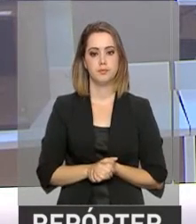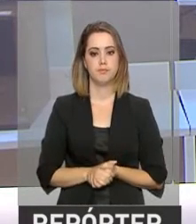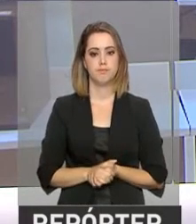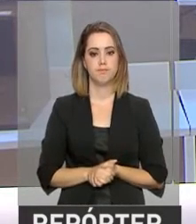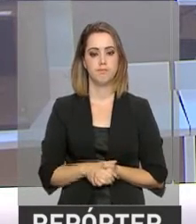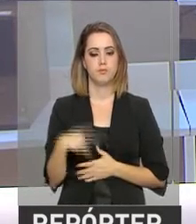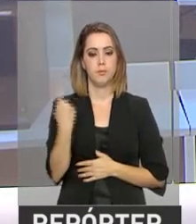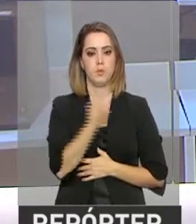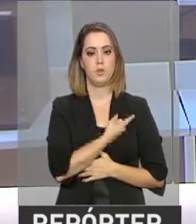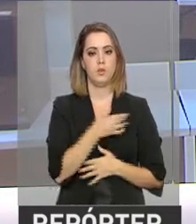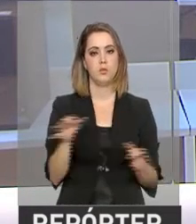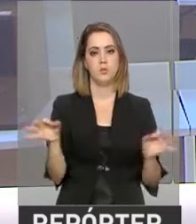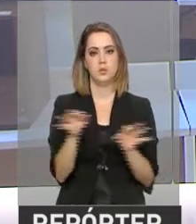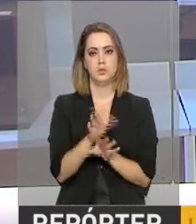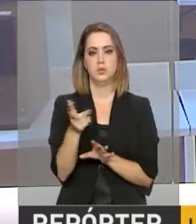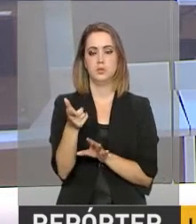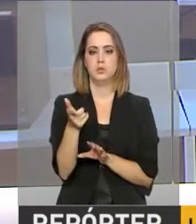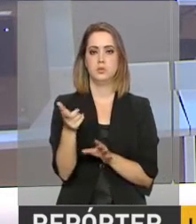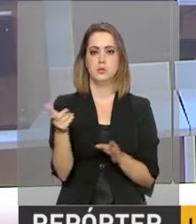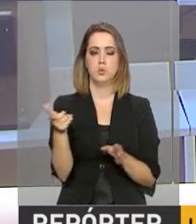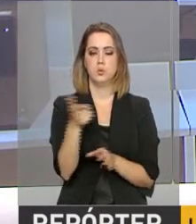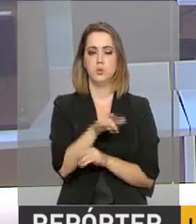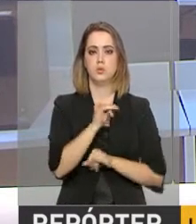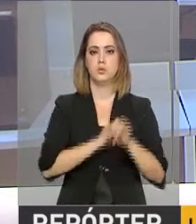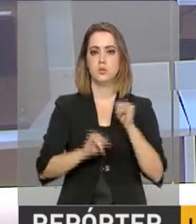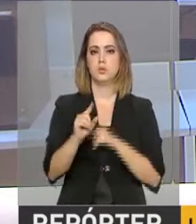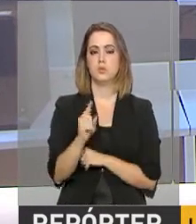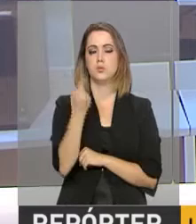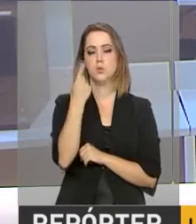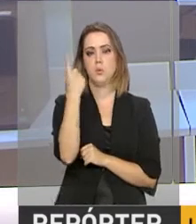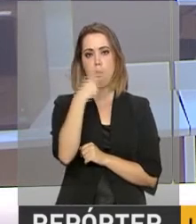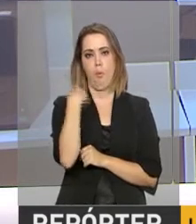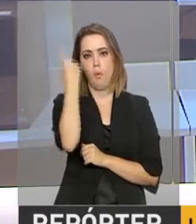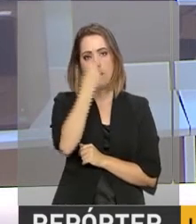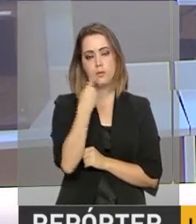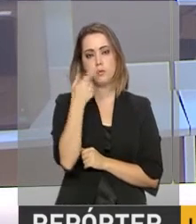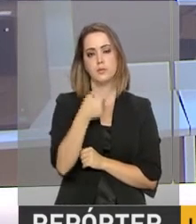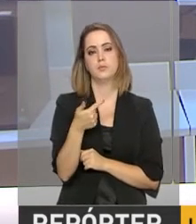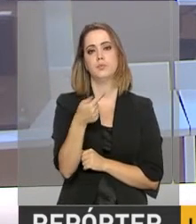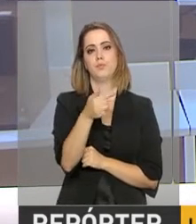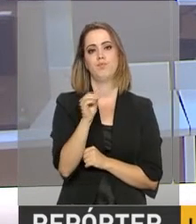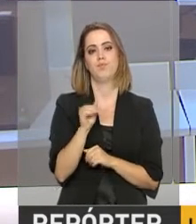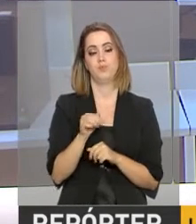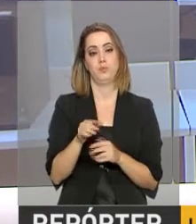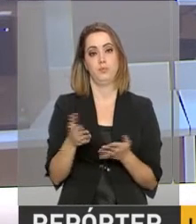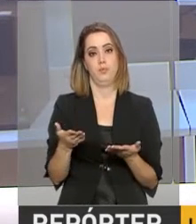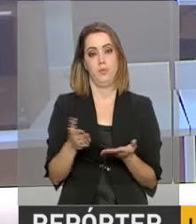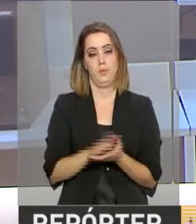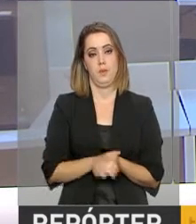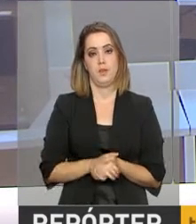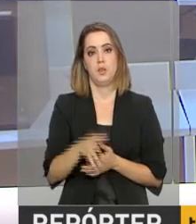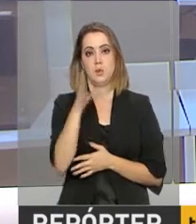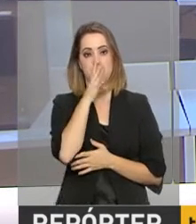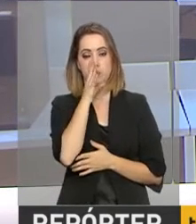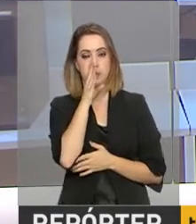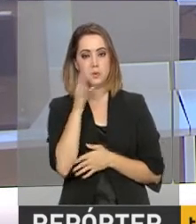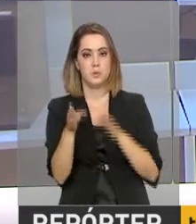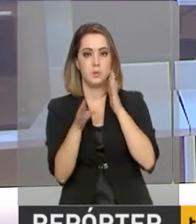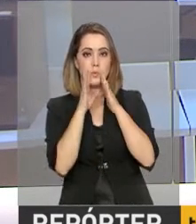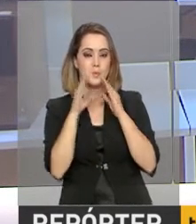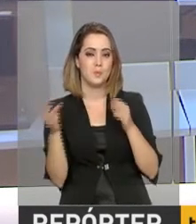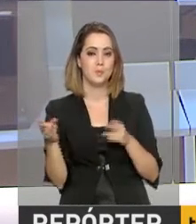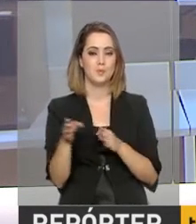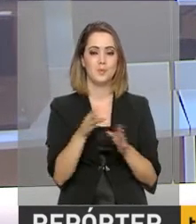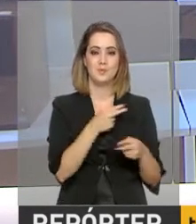voltamos a qualquer momento com outras informações ou daqui uma hora na próxima edição do repórter nbr acompanhe as novidades também pelas